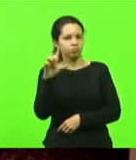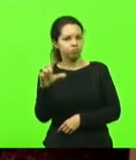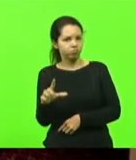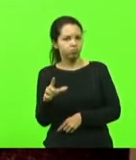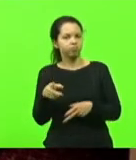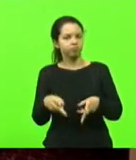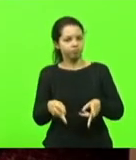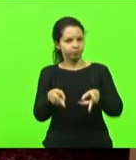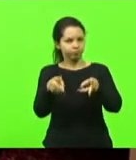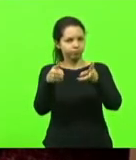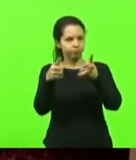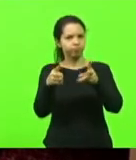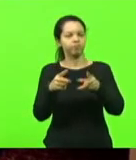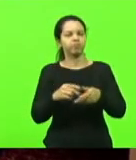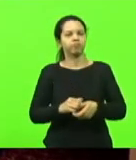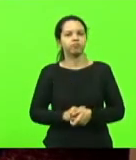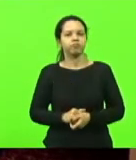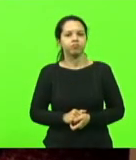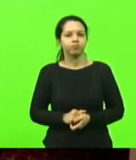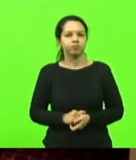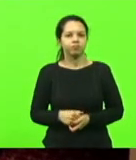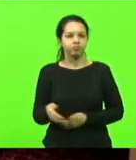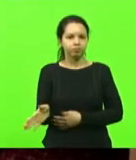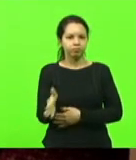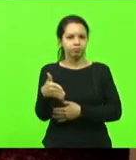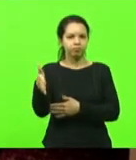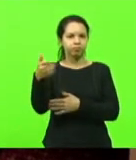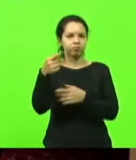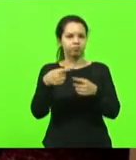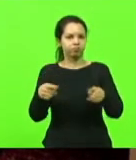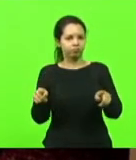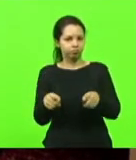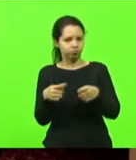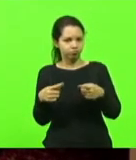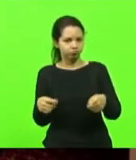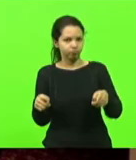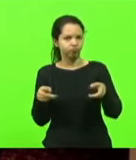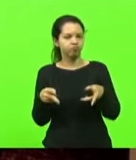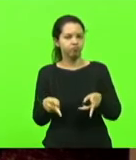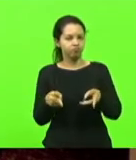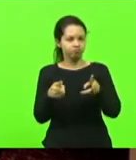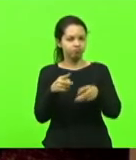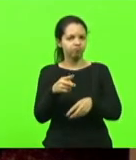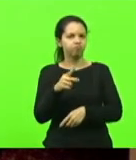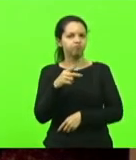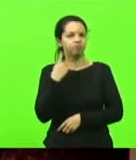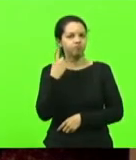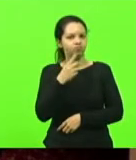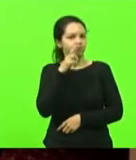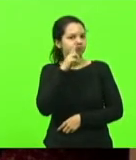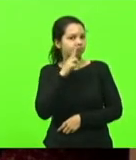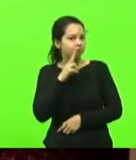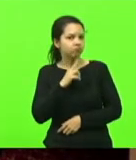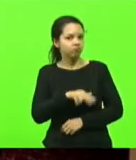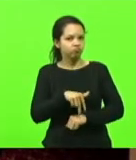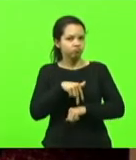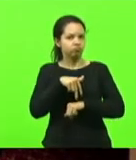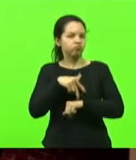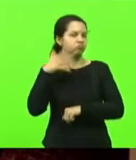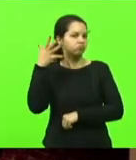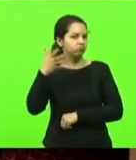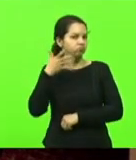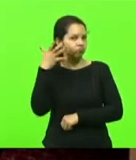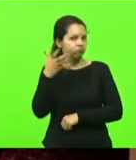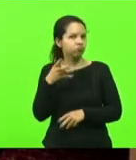Prosseguindo, o senhor deputado Ivan Nates, na qualidade de presidente desta sessão, fez uso da palavra. Prosseguindo,